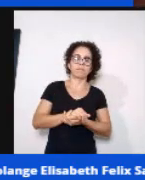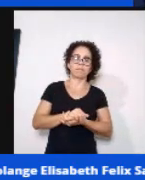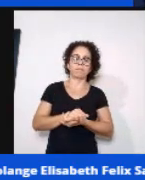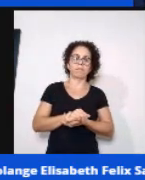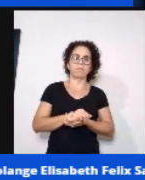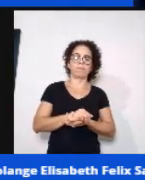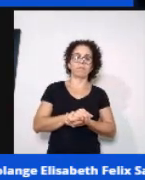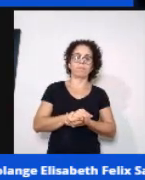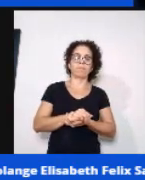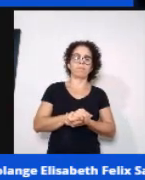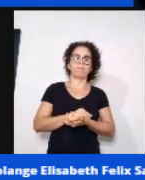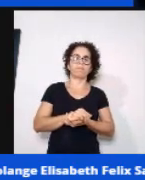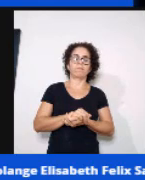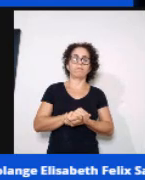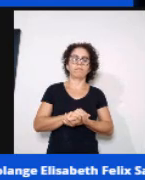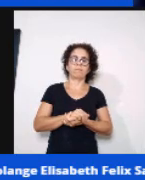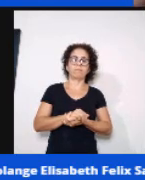E aí?